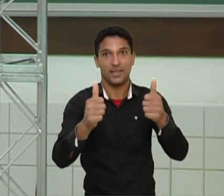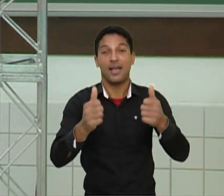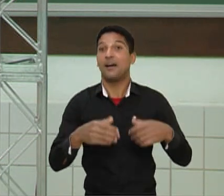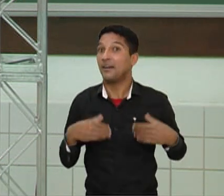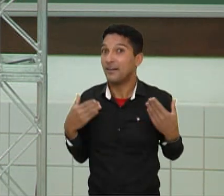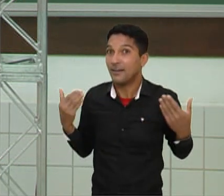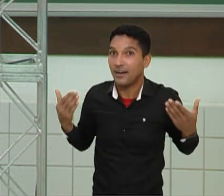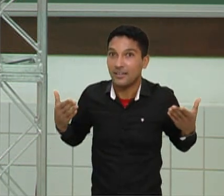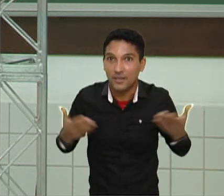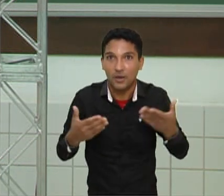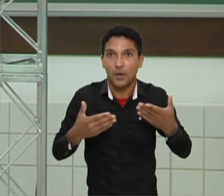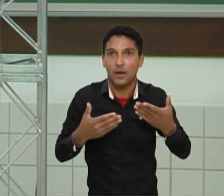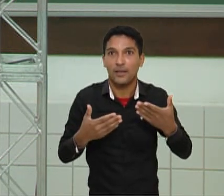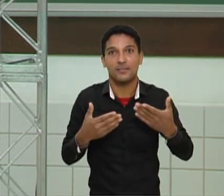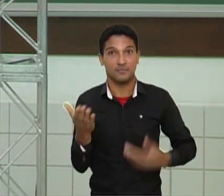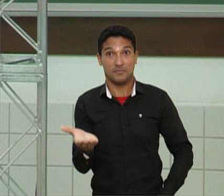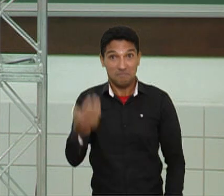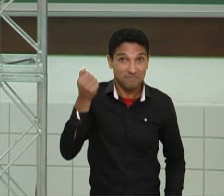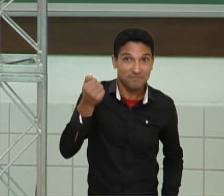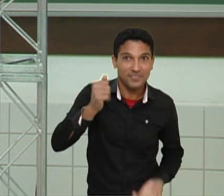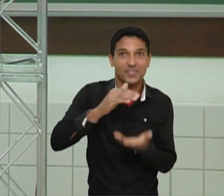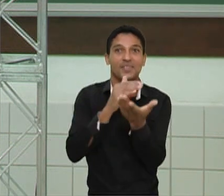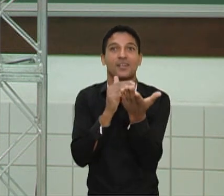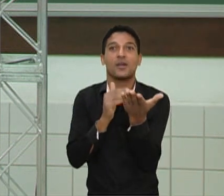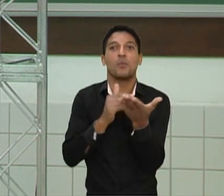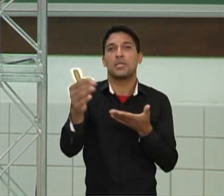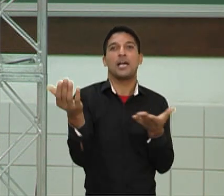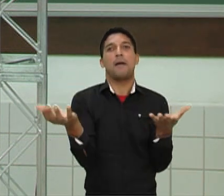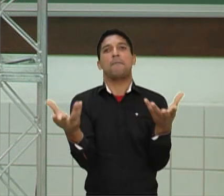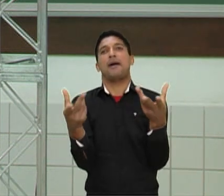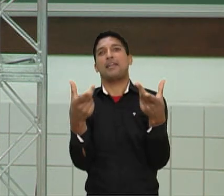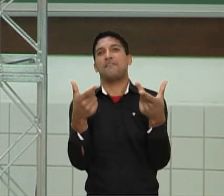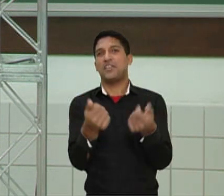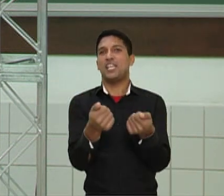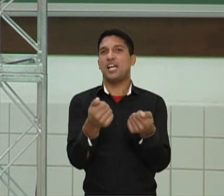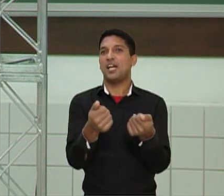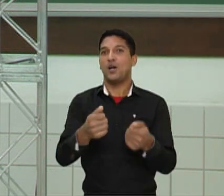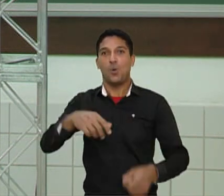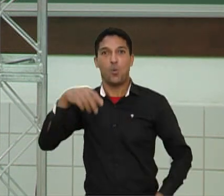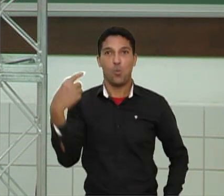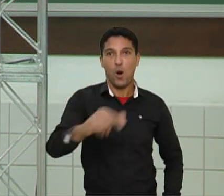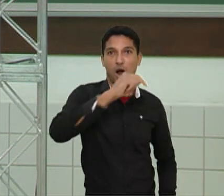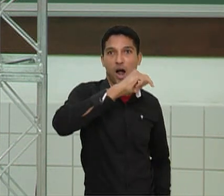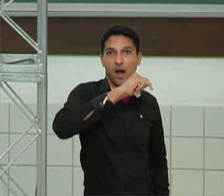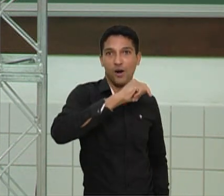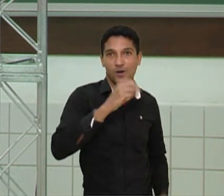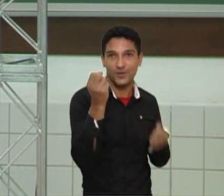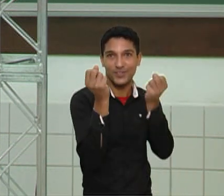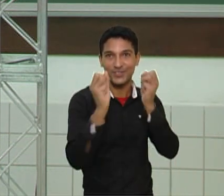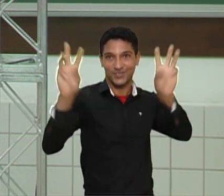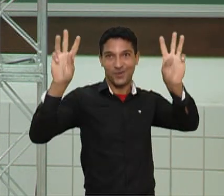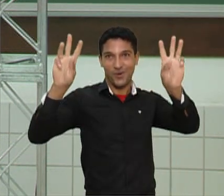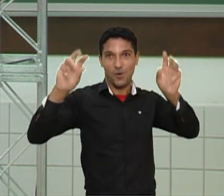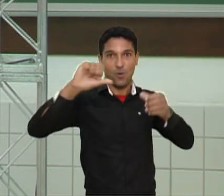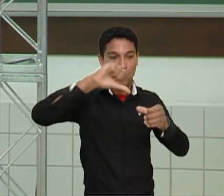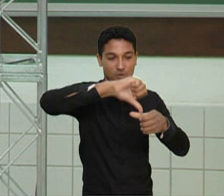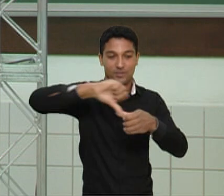então começar esta maravilha, esse espetáculo, esse show de